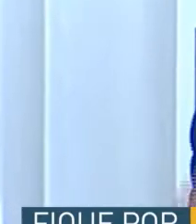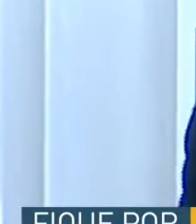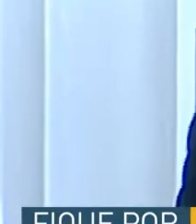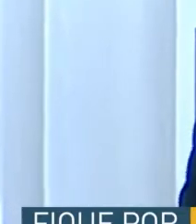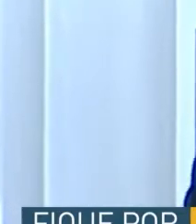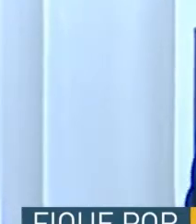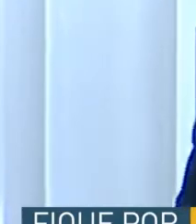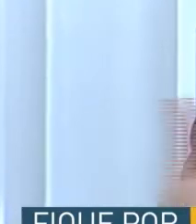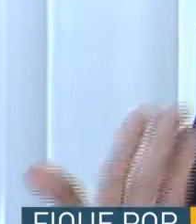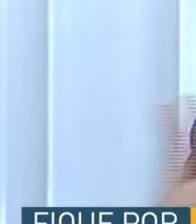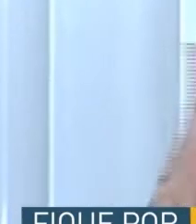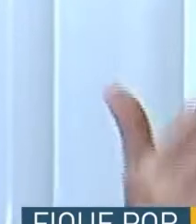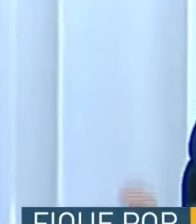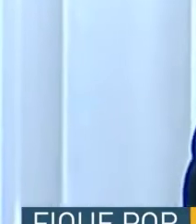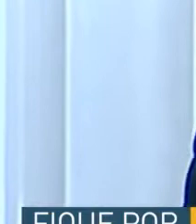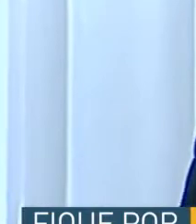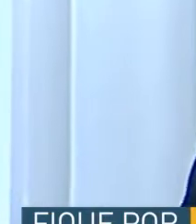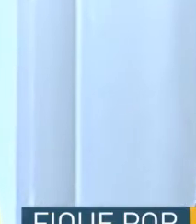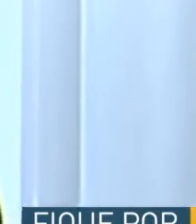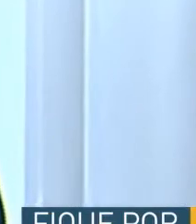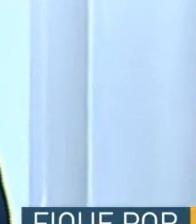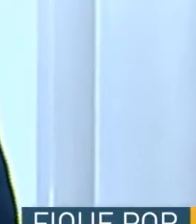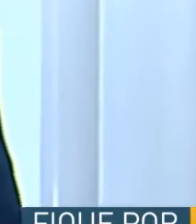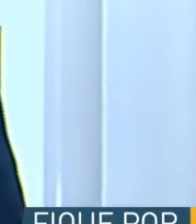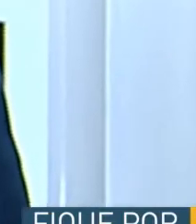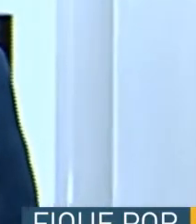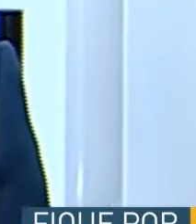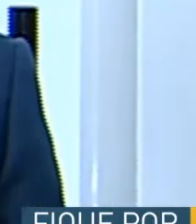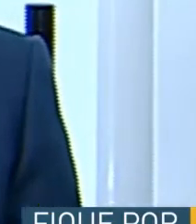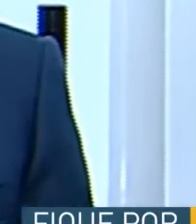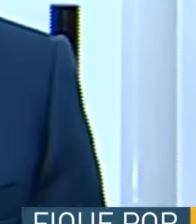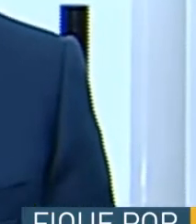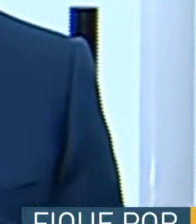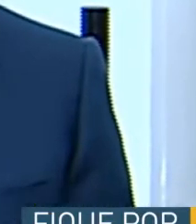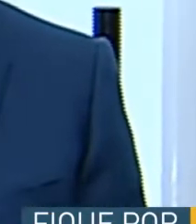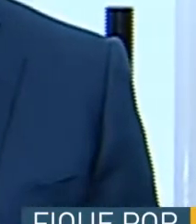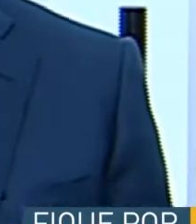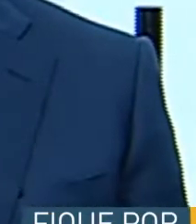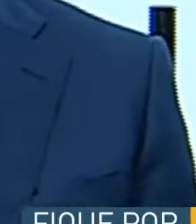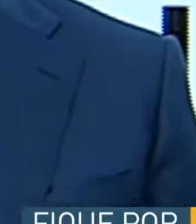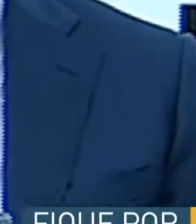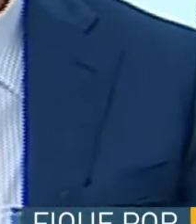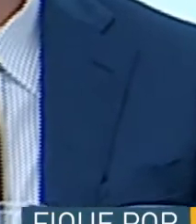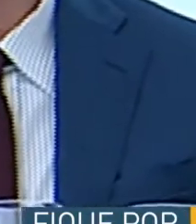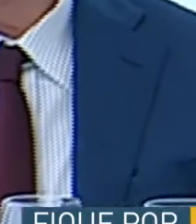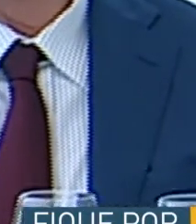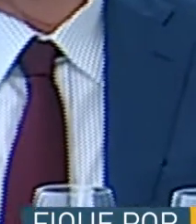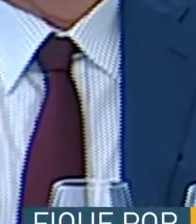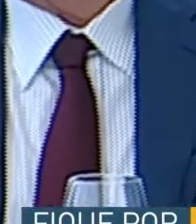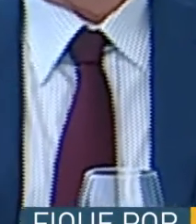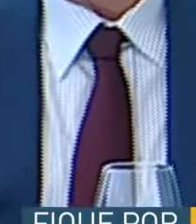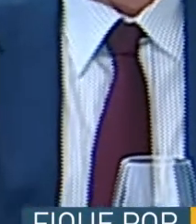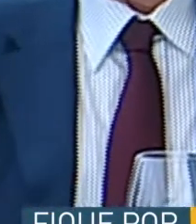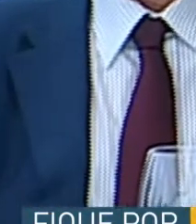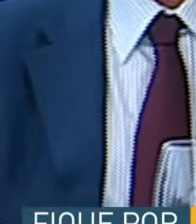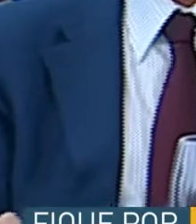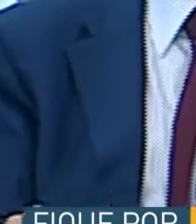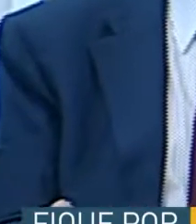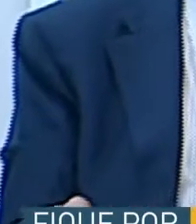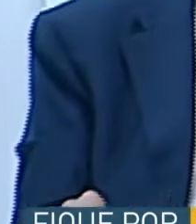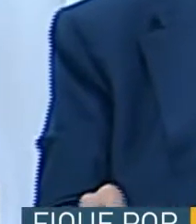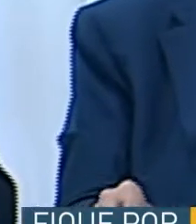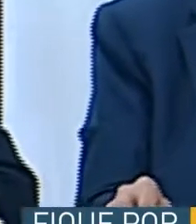é uma conclusão, não é uma questão meramente de opinião. Aliás, sobre o foco eleitoral, interessante, o ministro Raul me